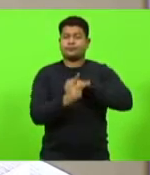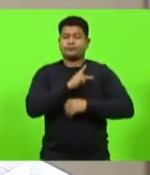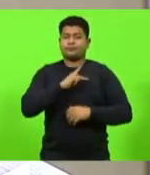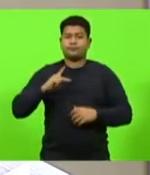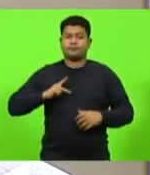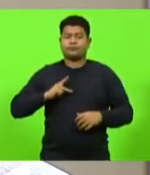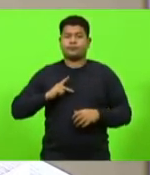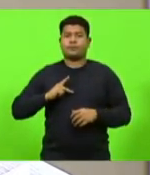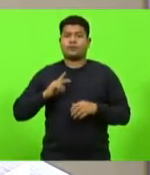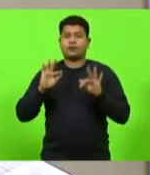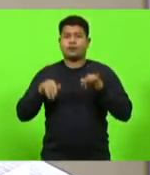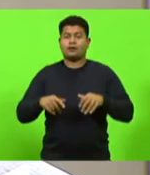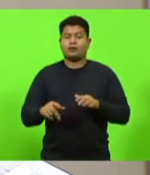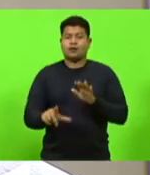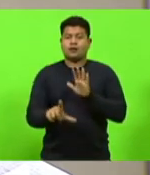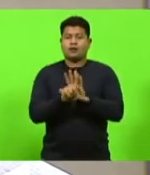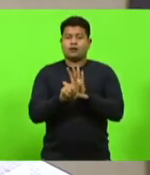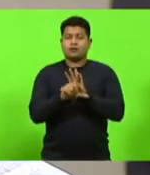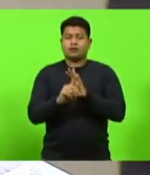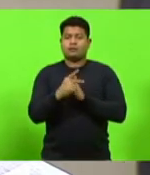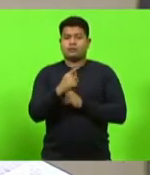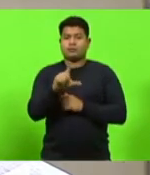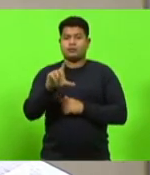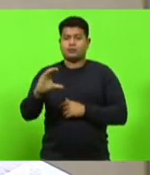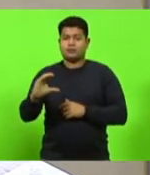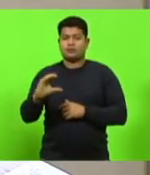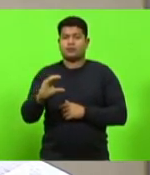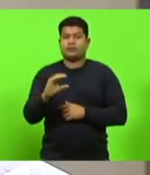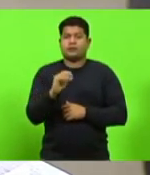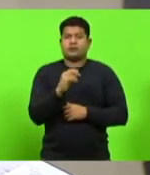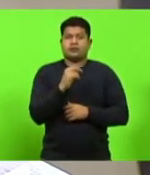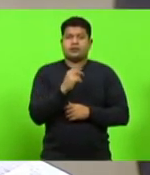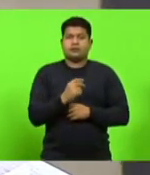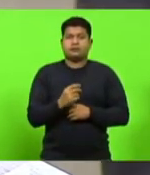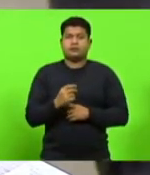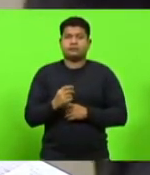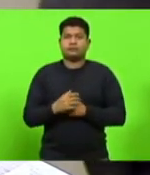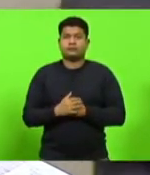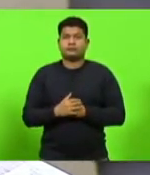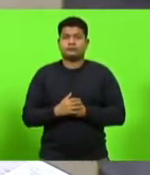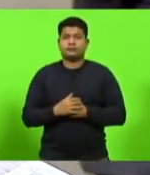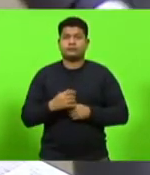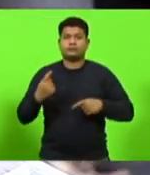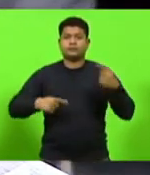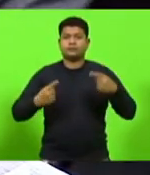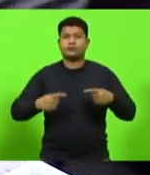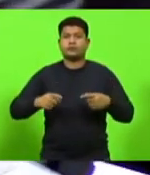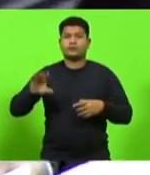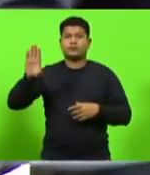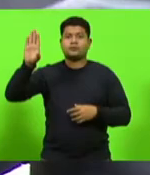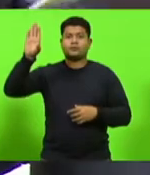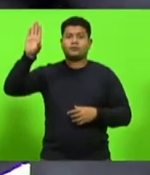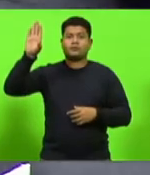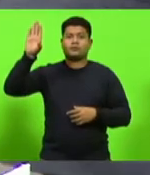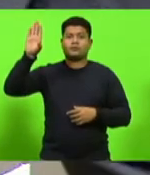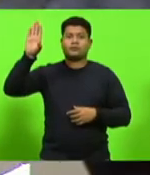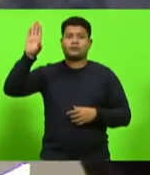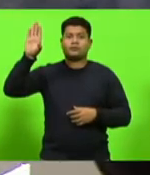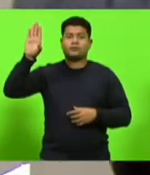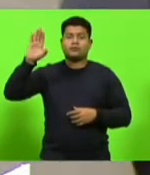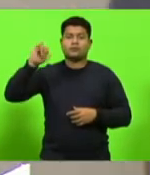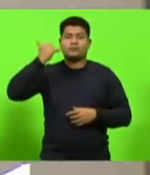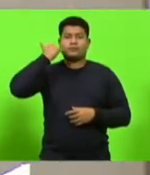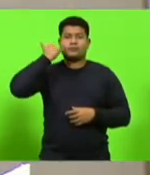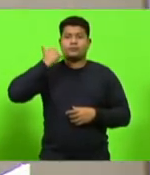65 da Lei Complementar 101 de 2000. Em discussão, não havendo quem queira discutir, para discutir com a palavra o deputado Jessé